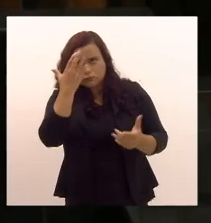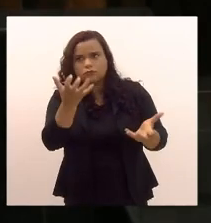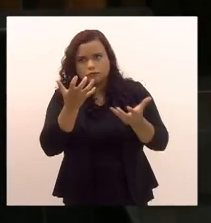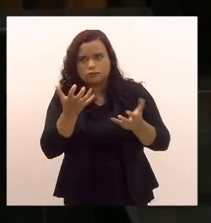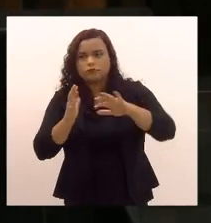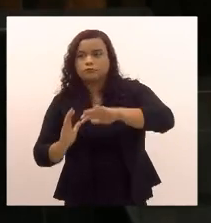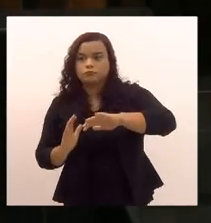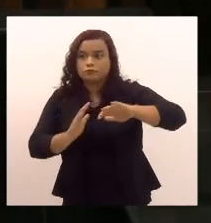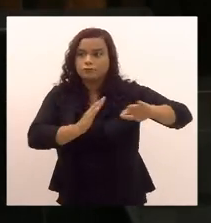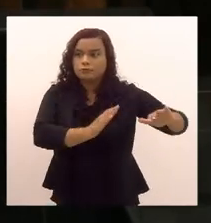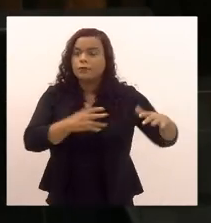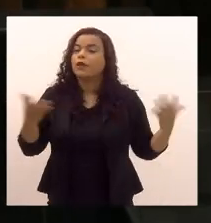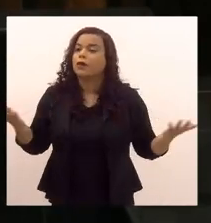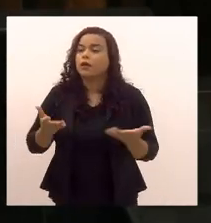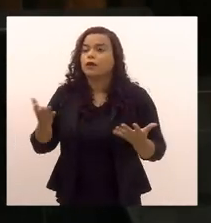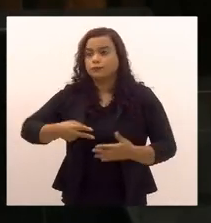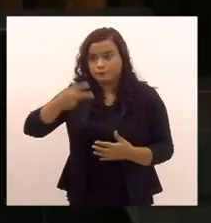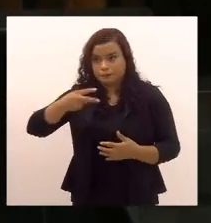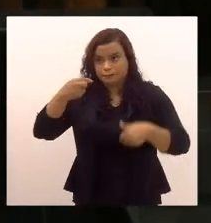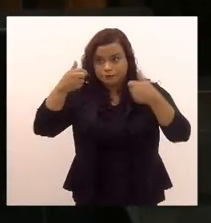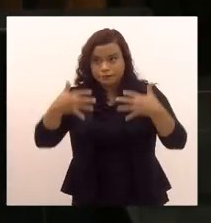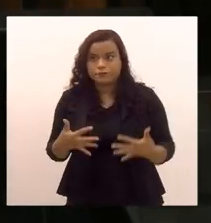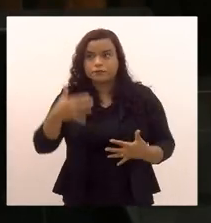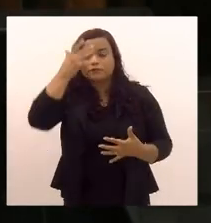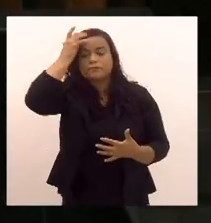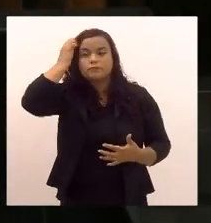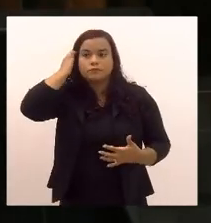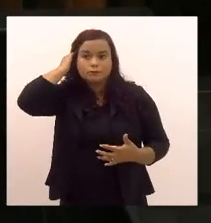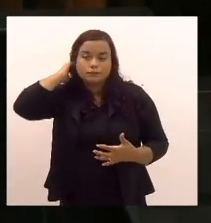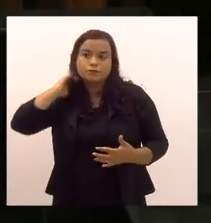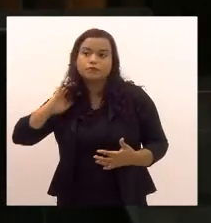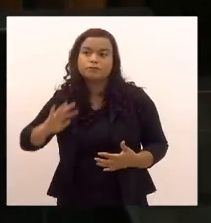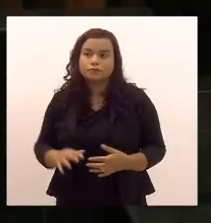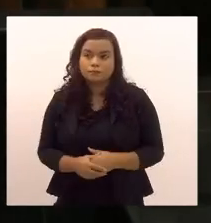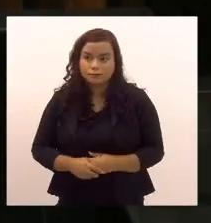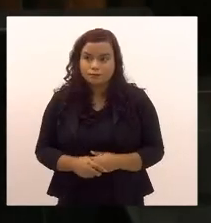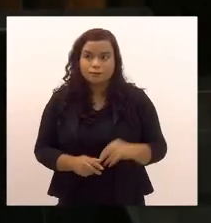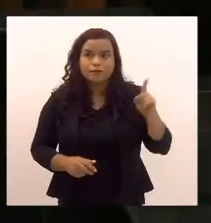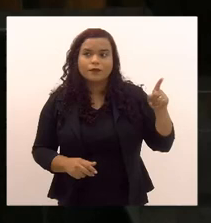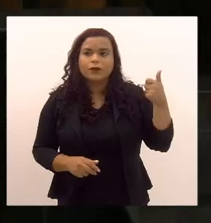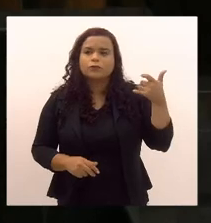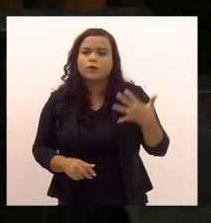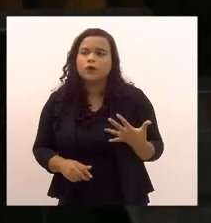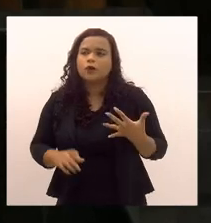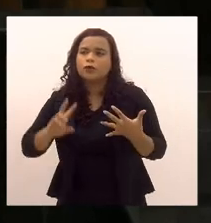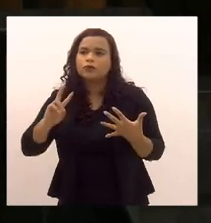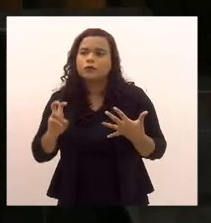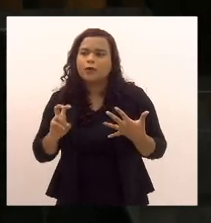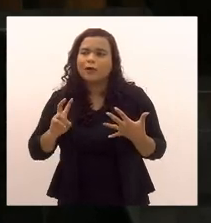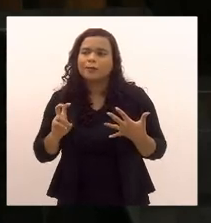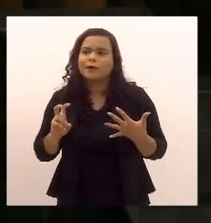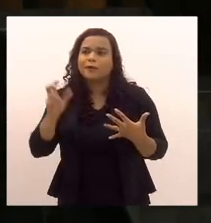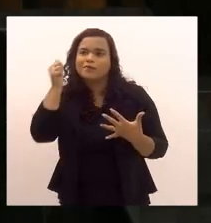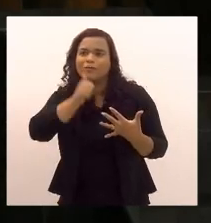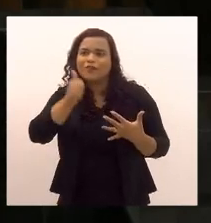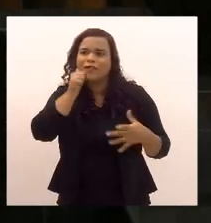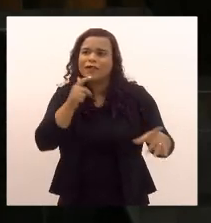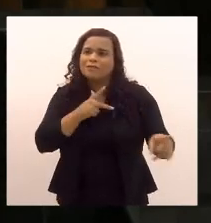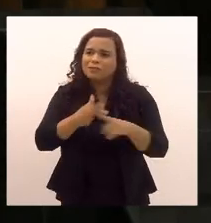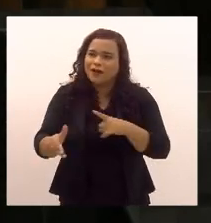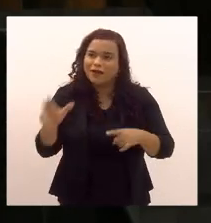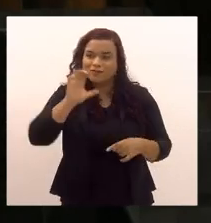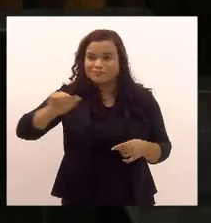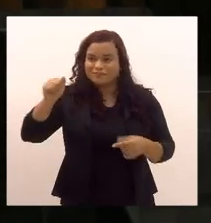para a segunda a segunda etapa já que que vossa excelência falou no ganho da mulher